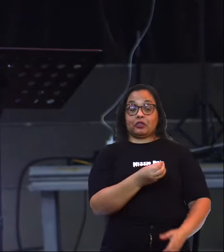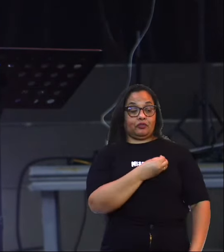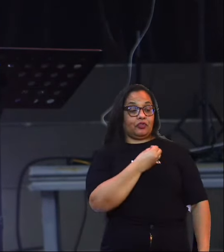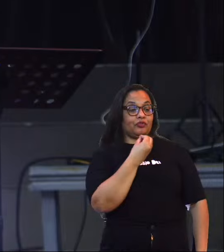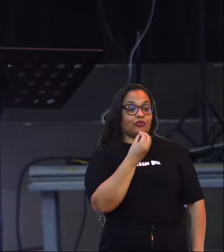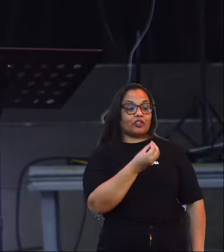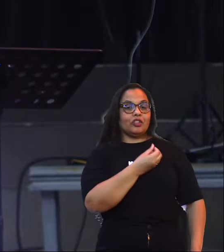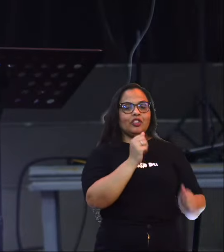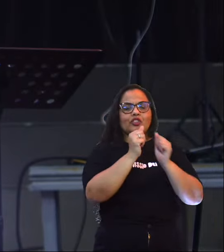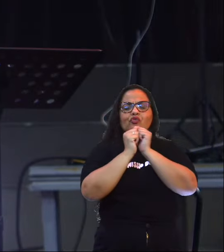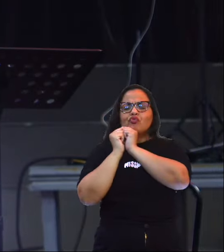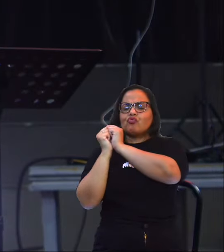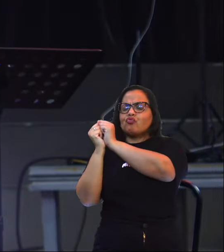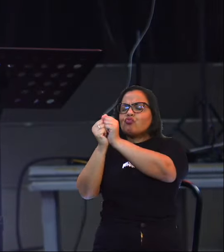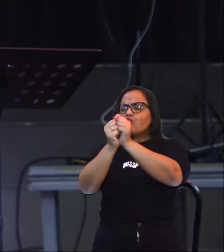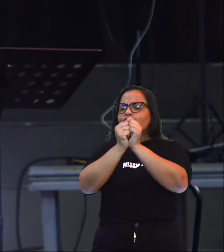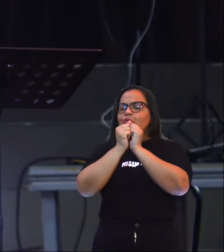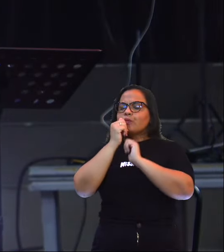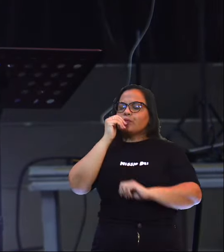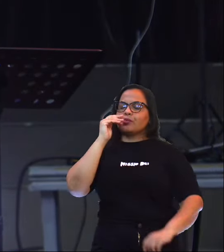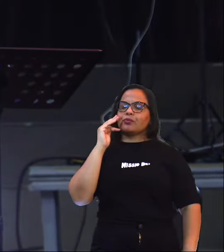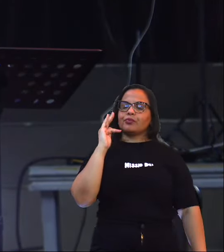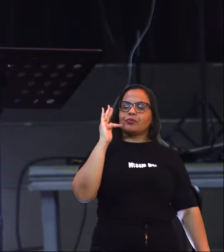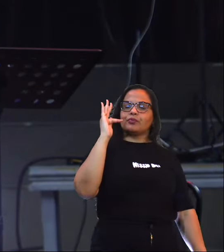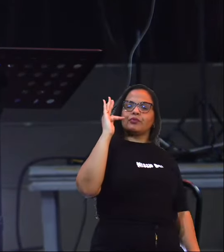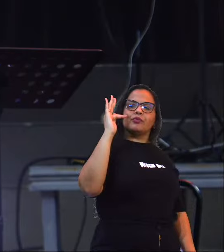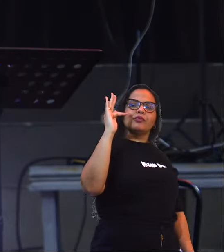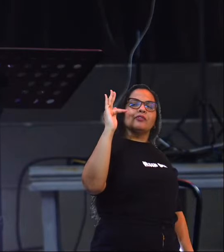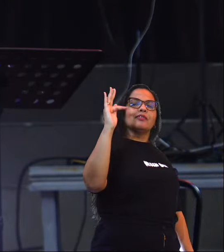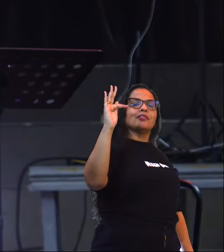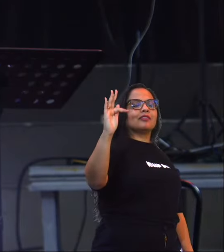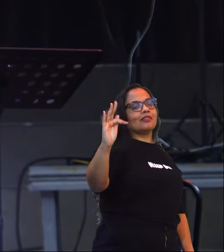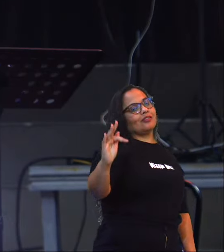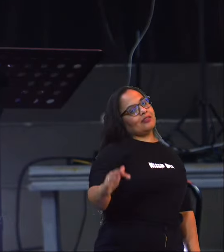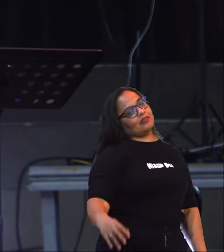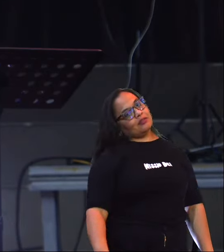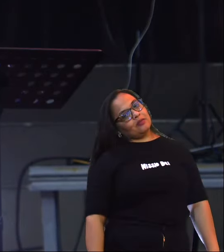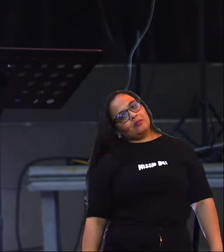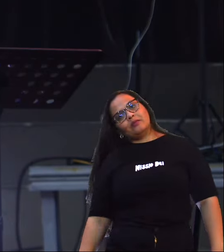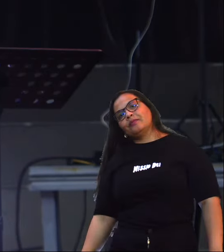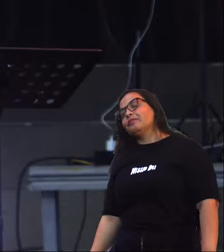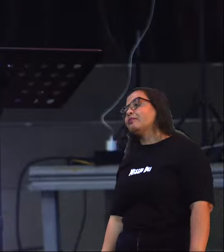Em breve Tua